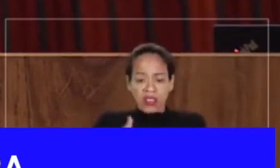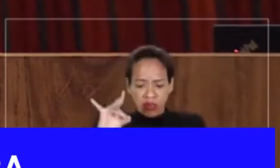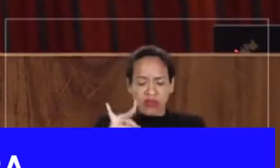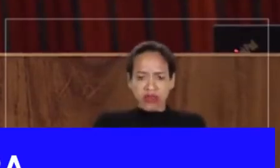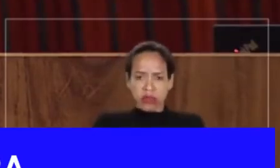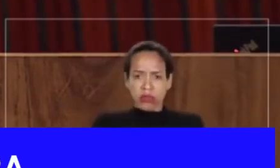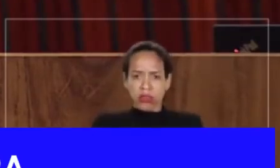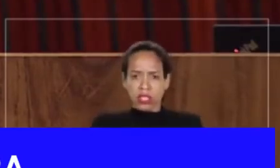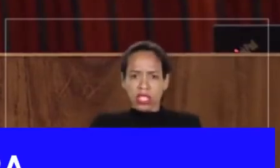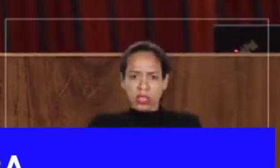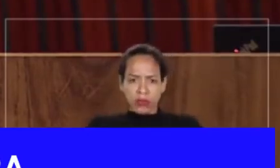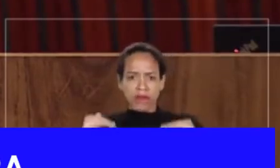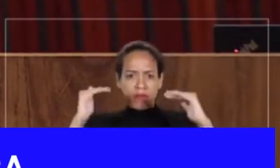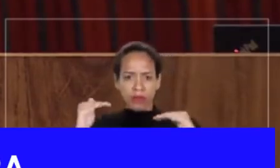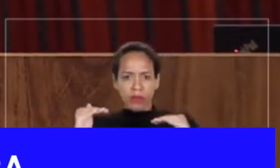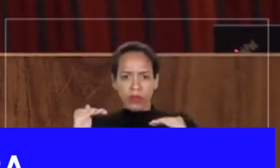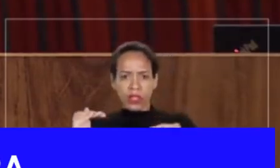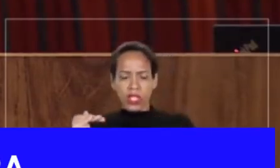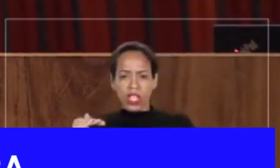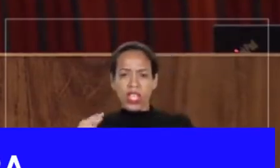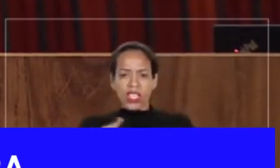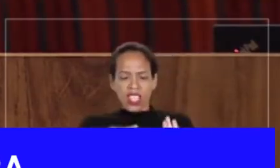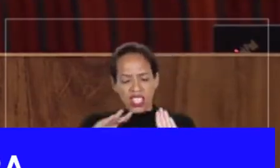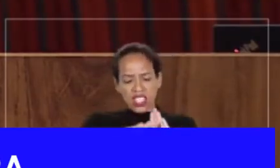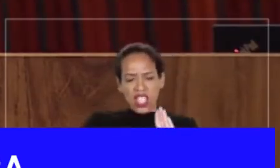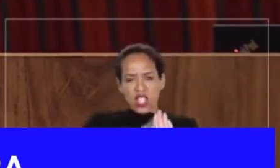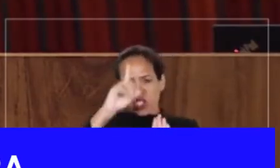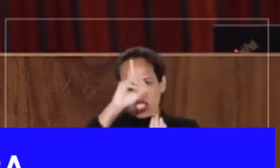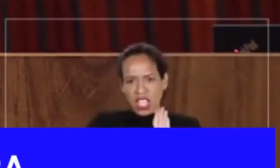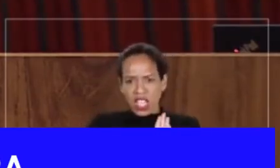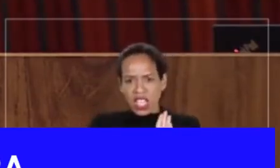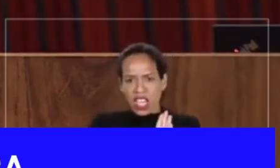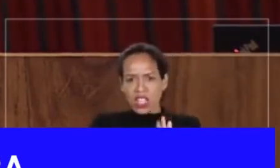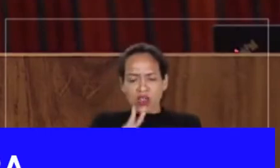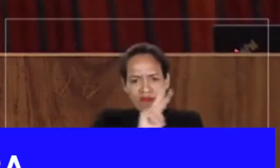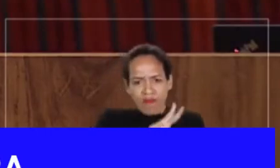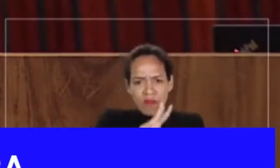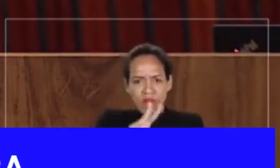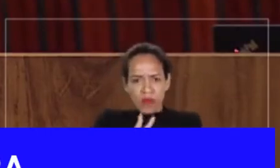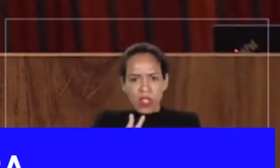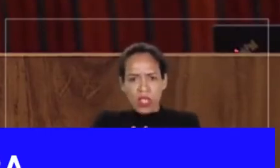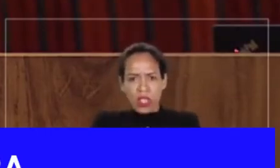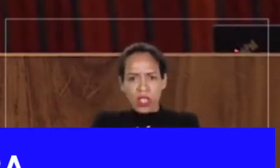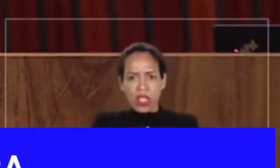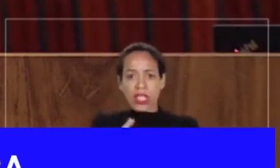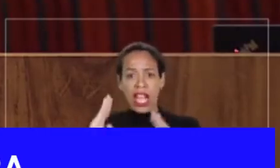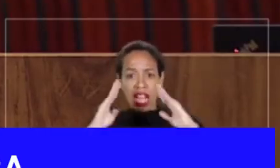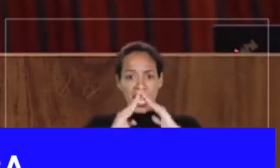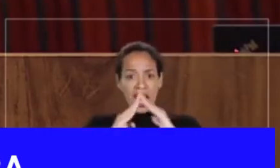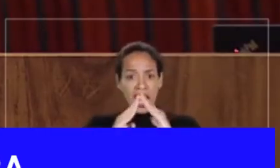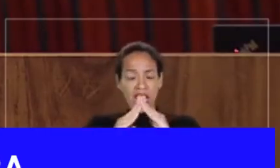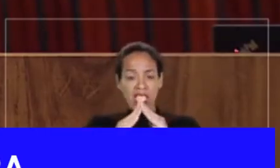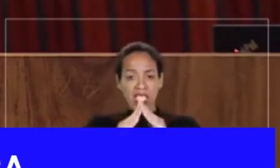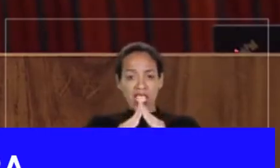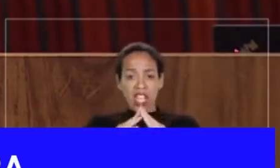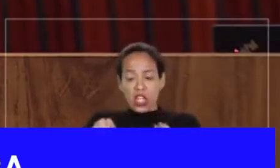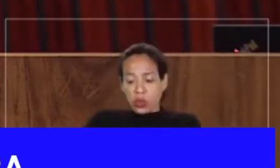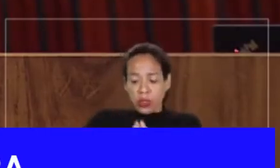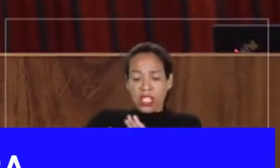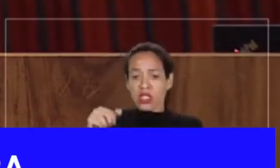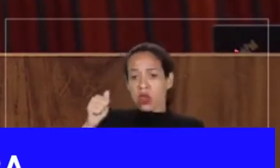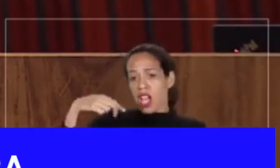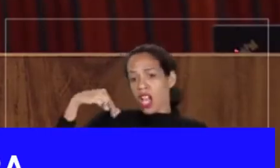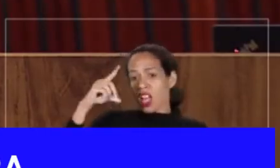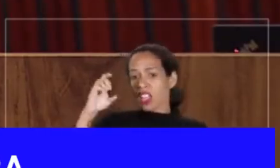superveniente, consistente na apreensão de minuta de decreto de estado de defesa na residência de Anderson Torres e a consequente juntada do